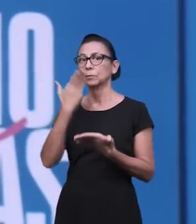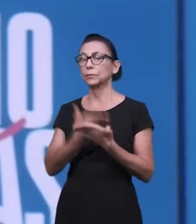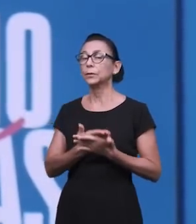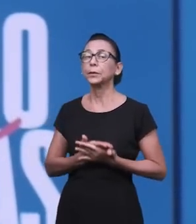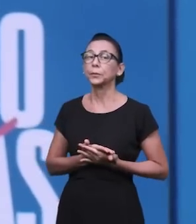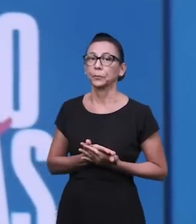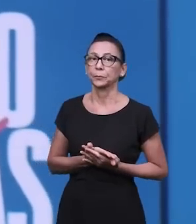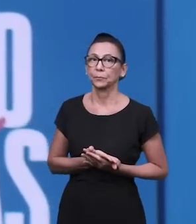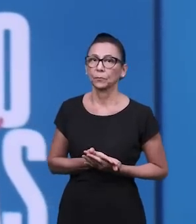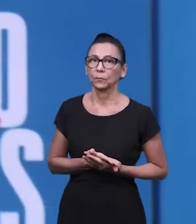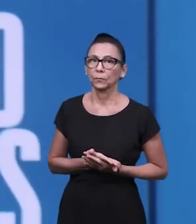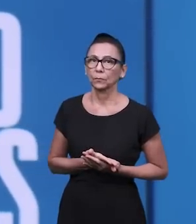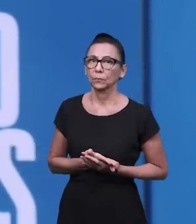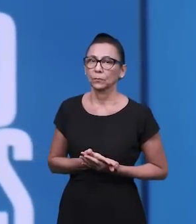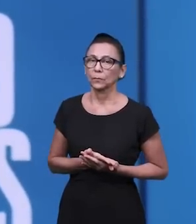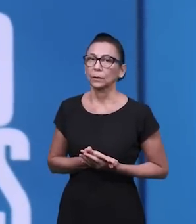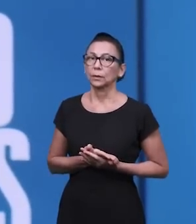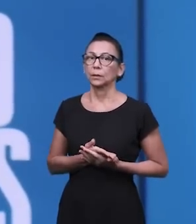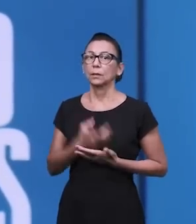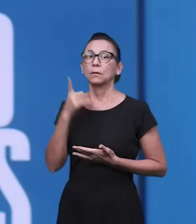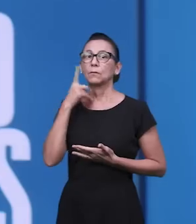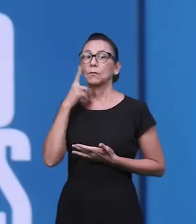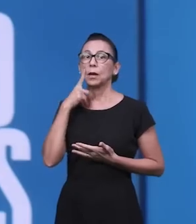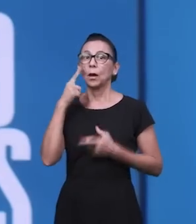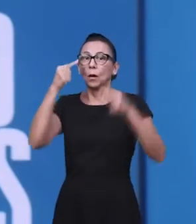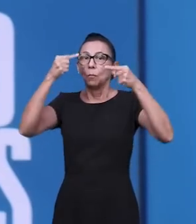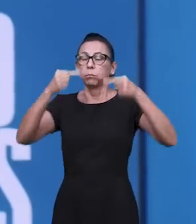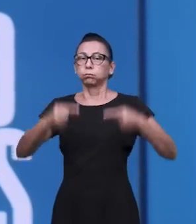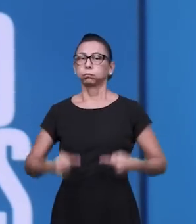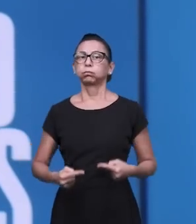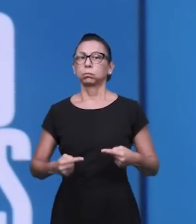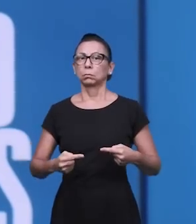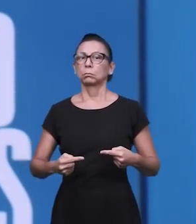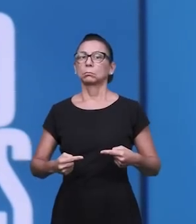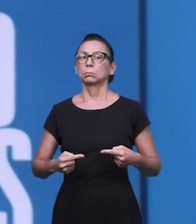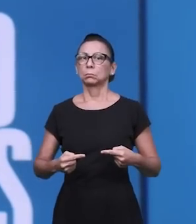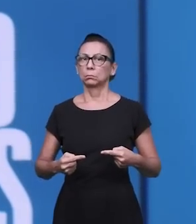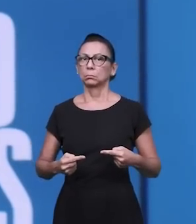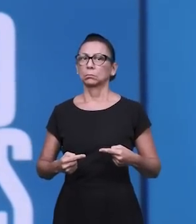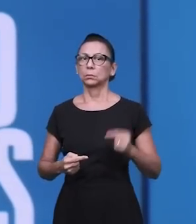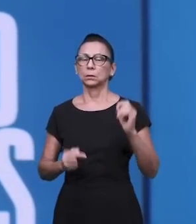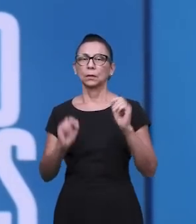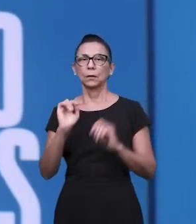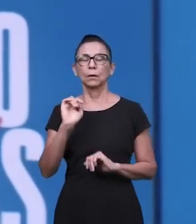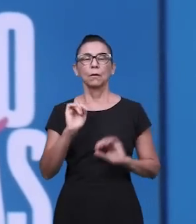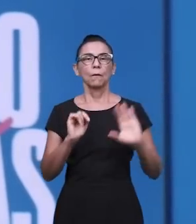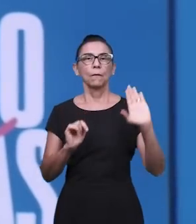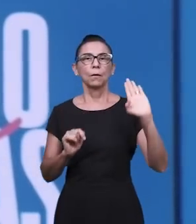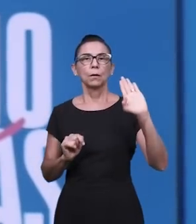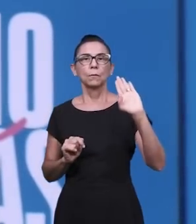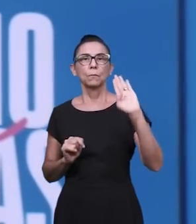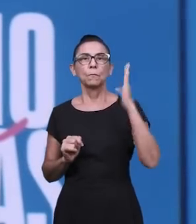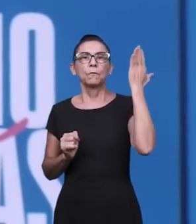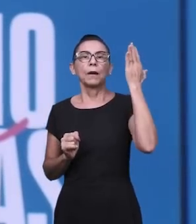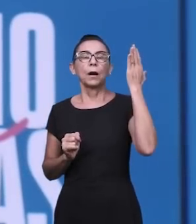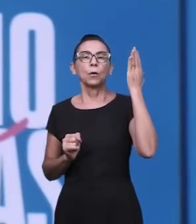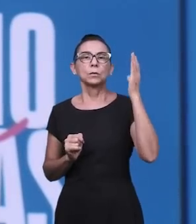tendo horror às oposições da chamada falsa ciência, ou